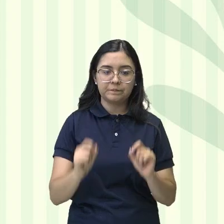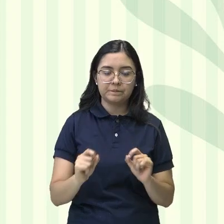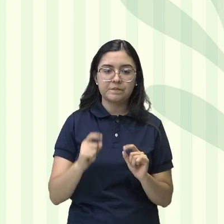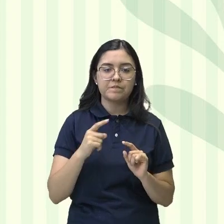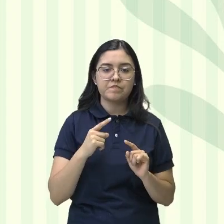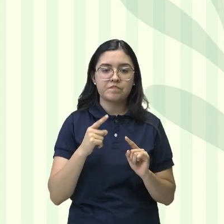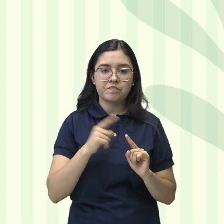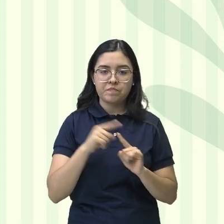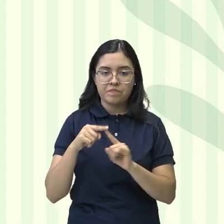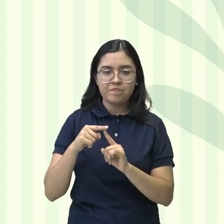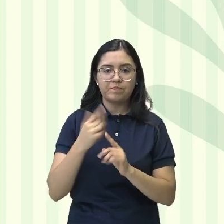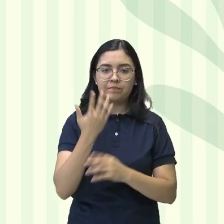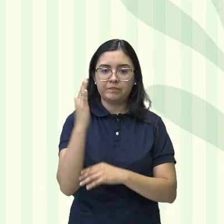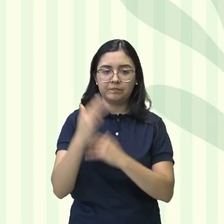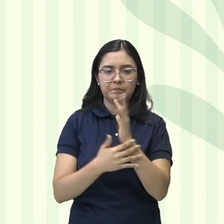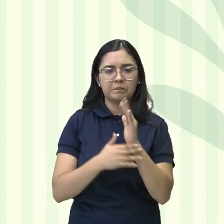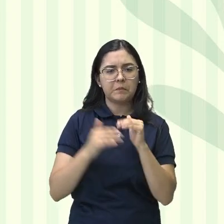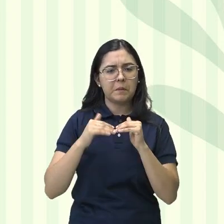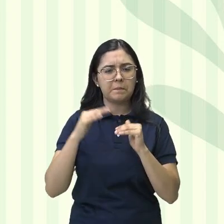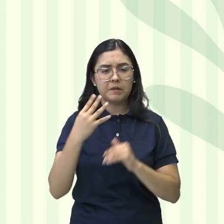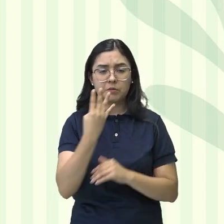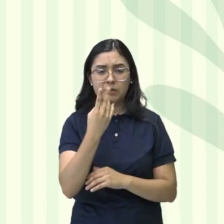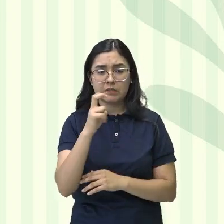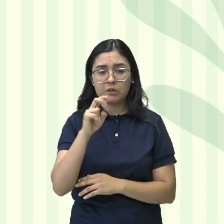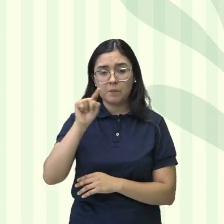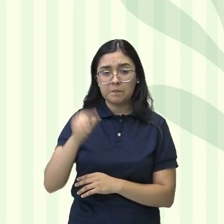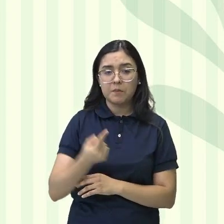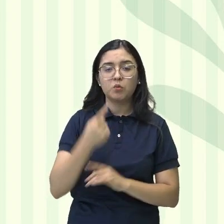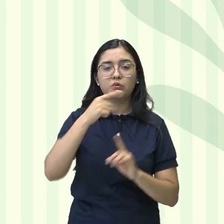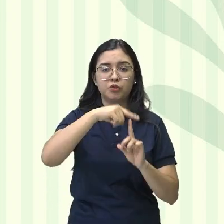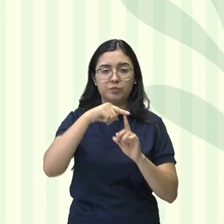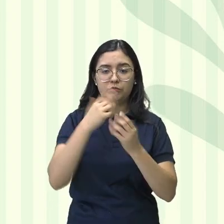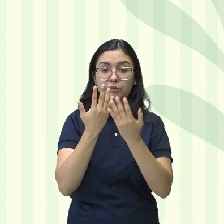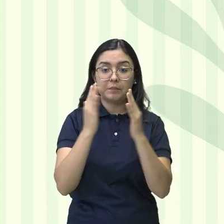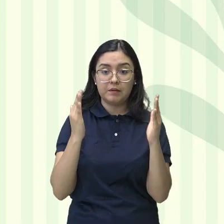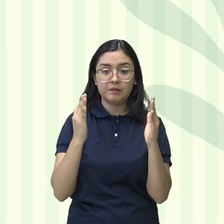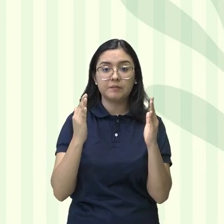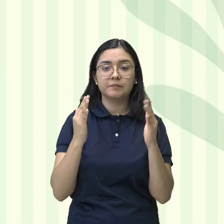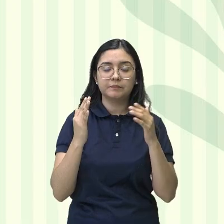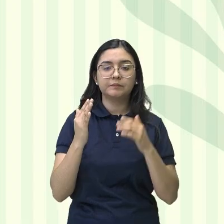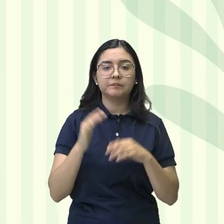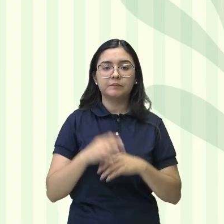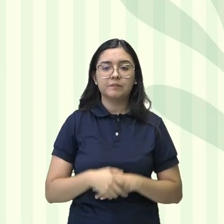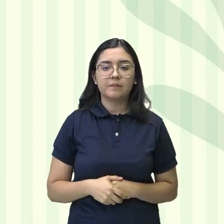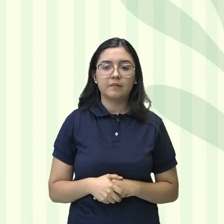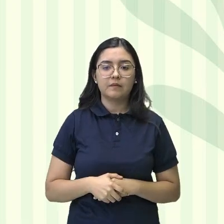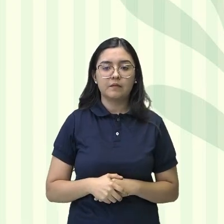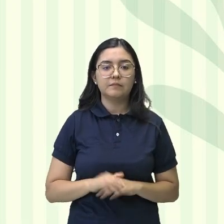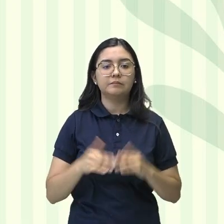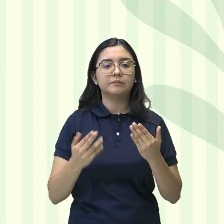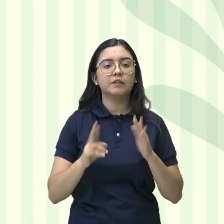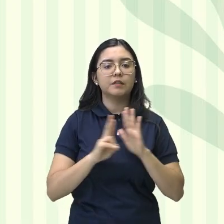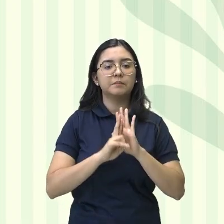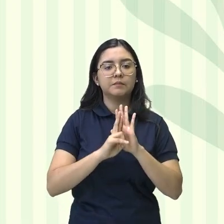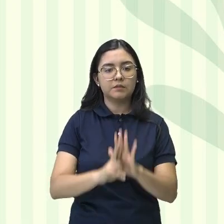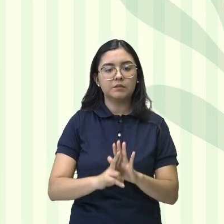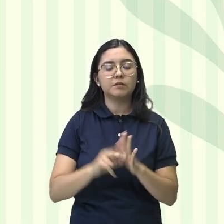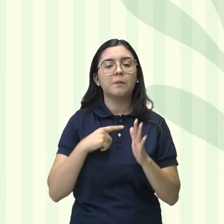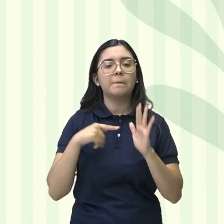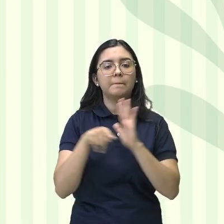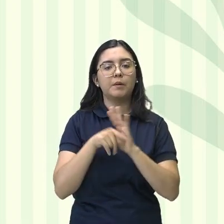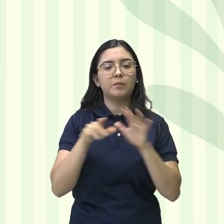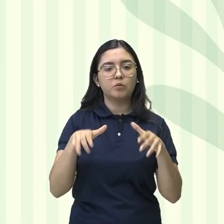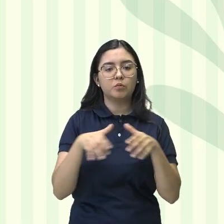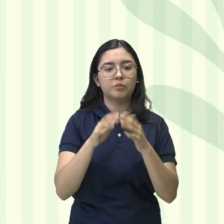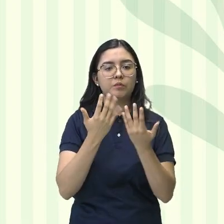mundo. Estima-se aí mais de 45 mil espécies, ou seja, as representantes vegetais